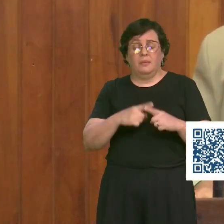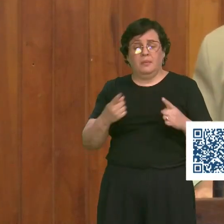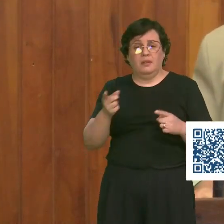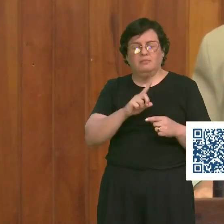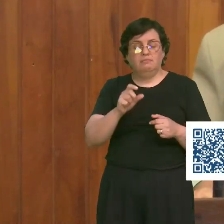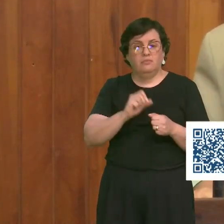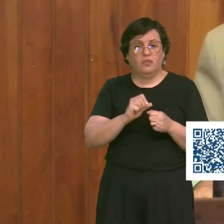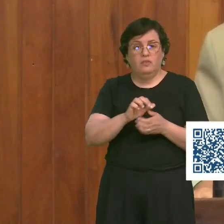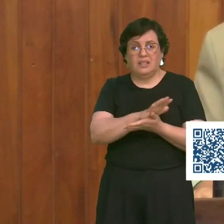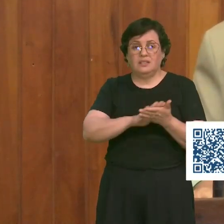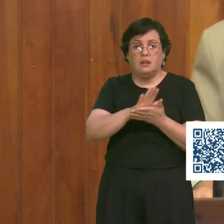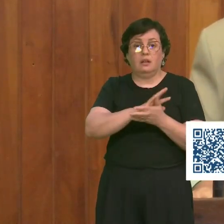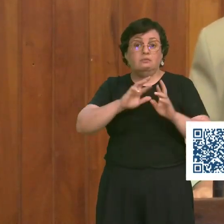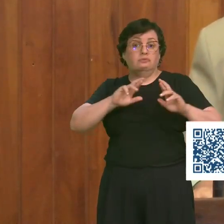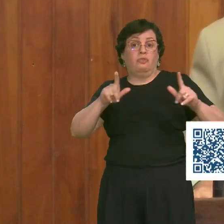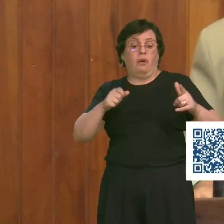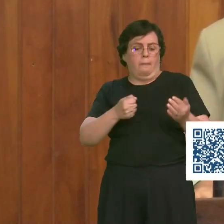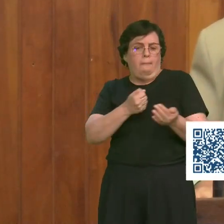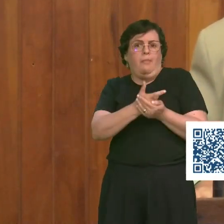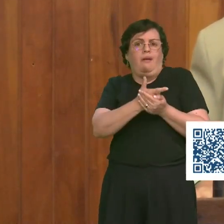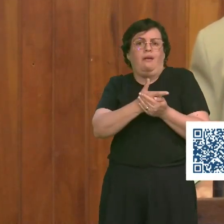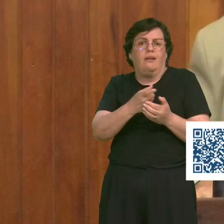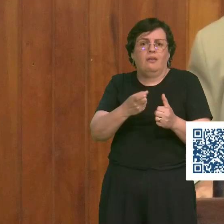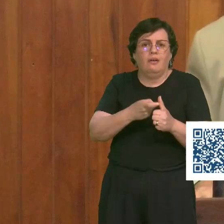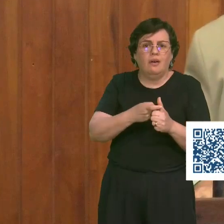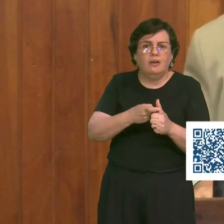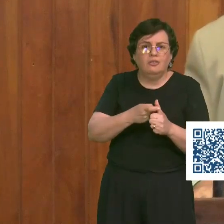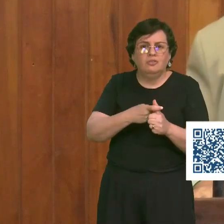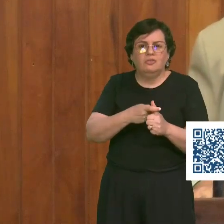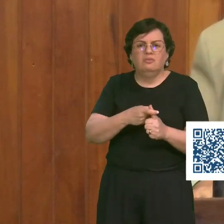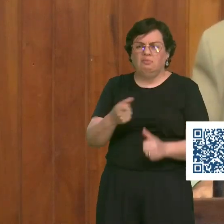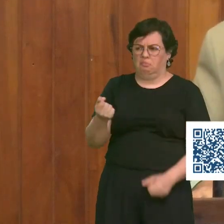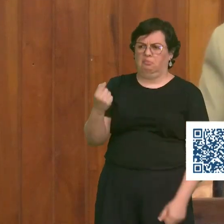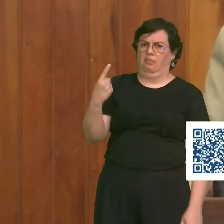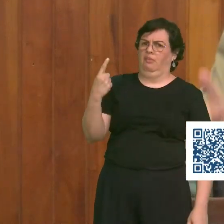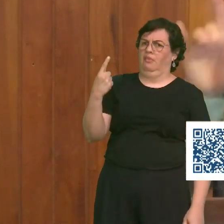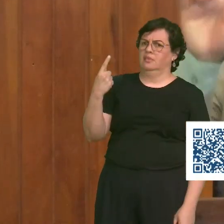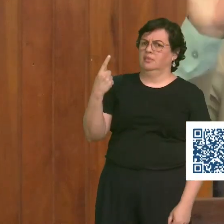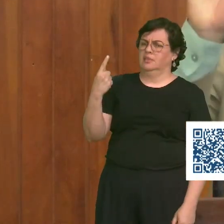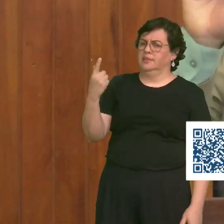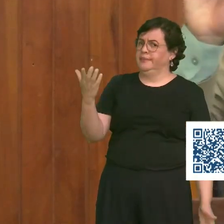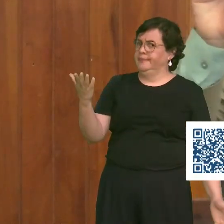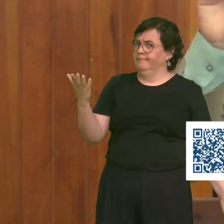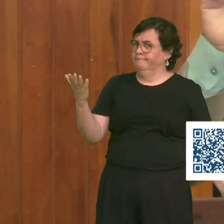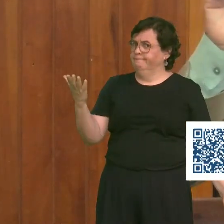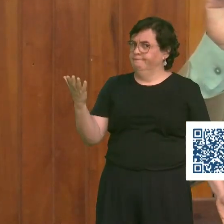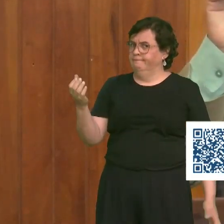nada muito pelo contrário pagou dívida estranhamente estranhamente